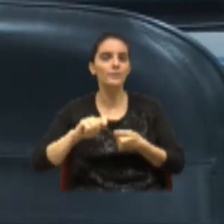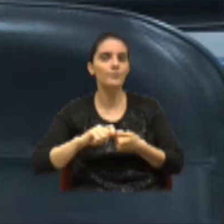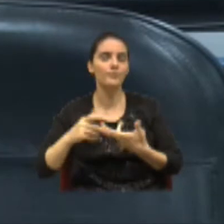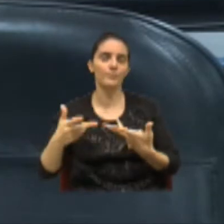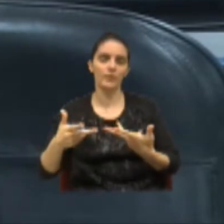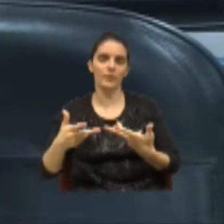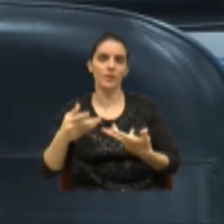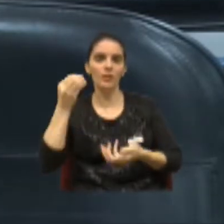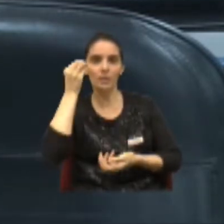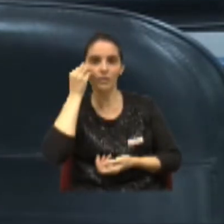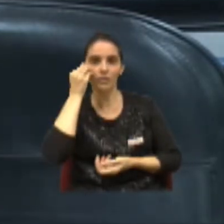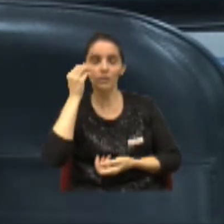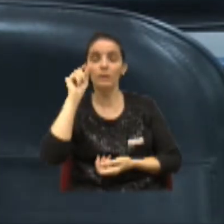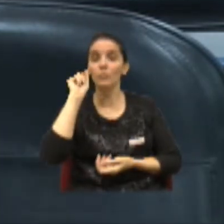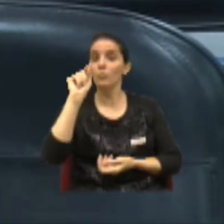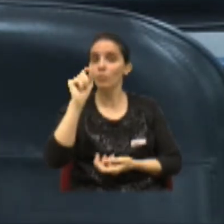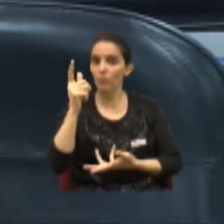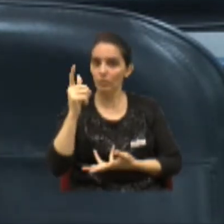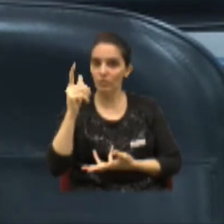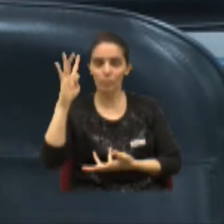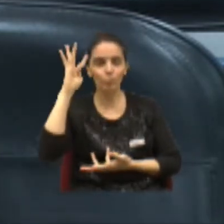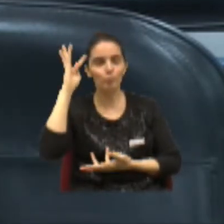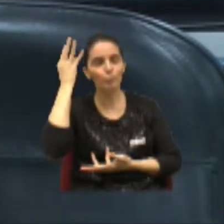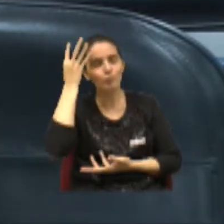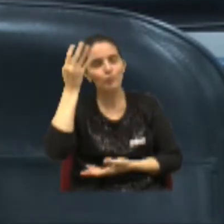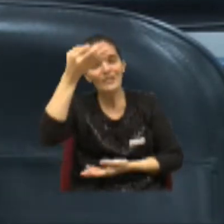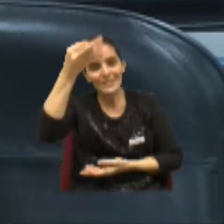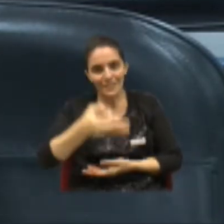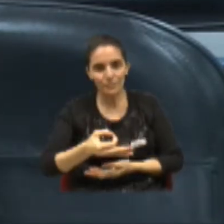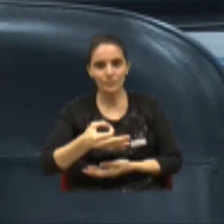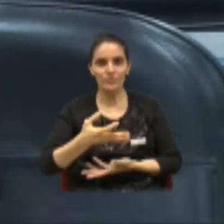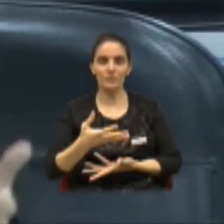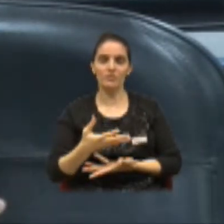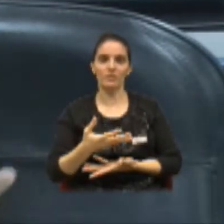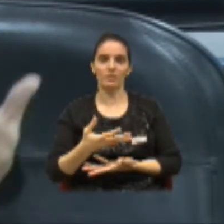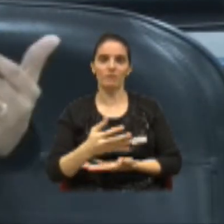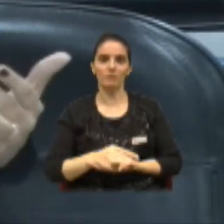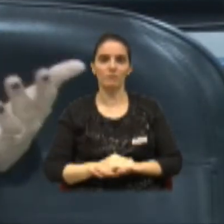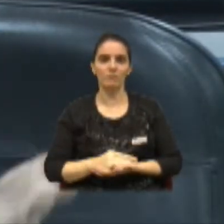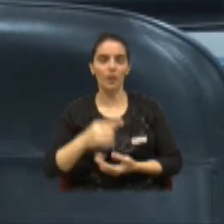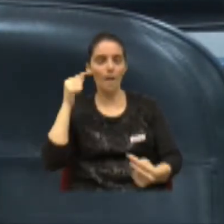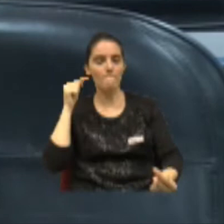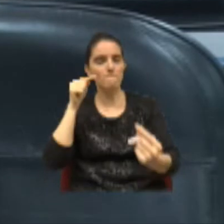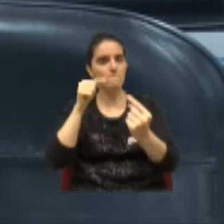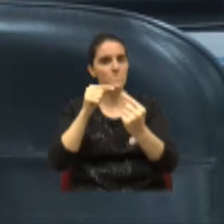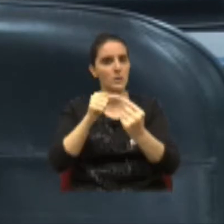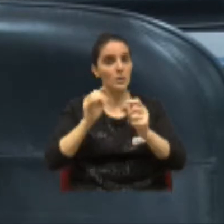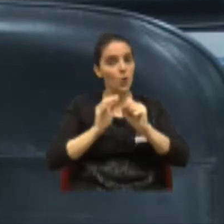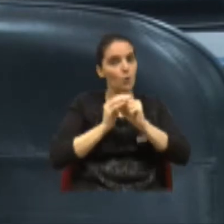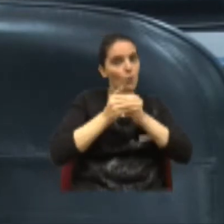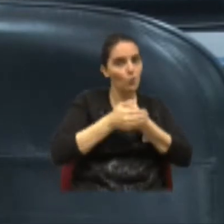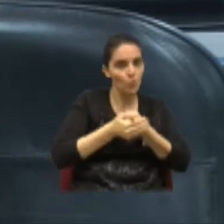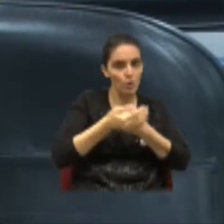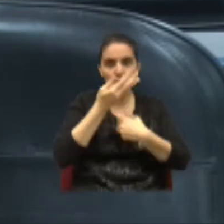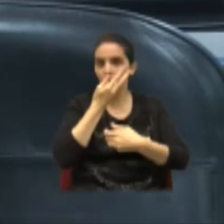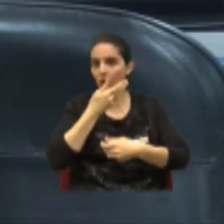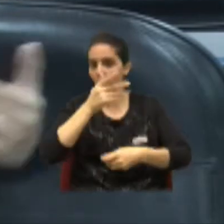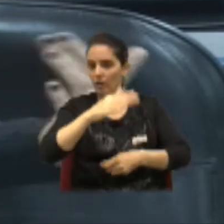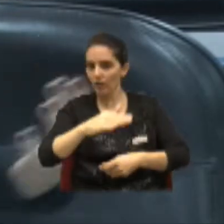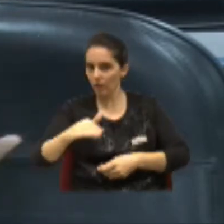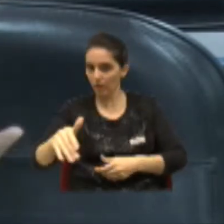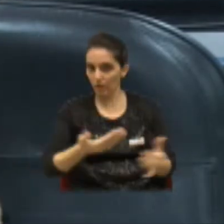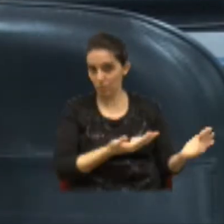uma resolução mais justa possível, sempre visando proteger o menor e